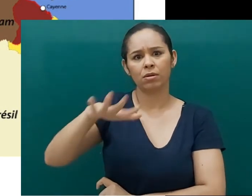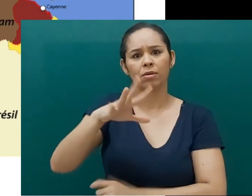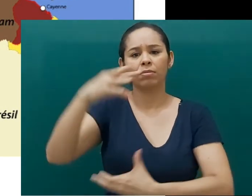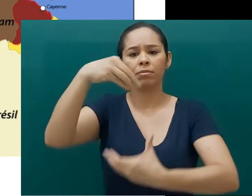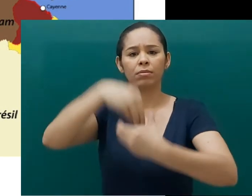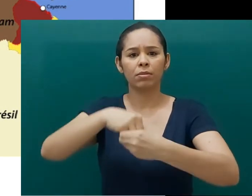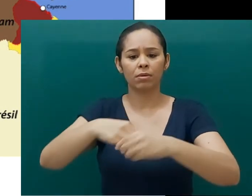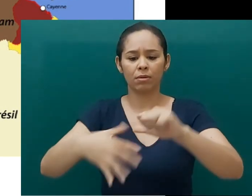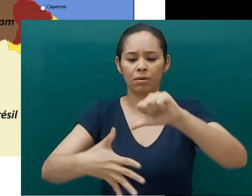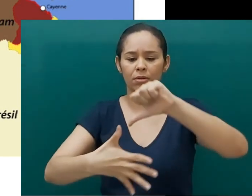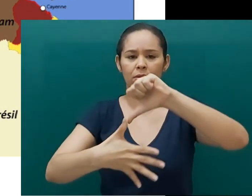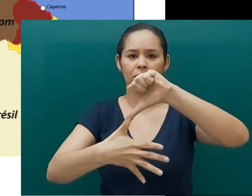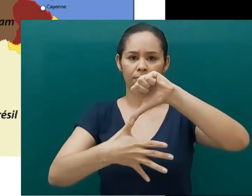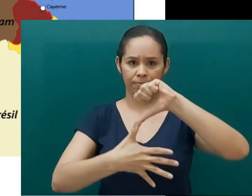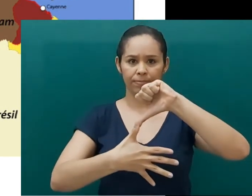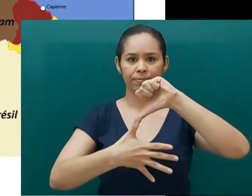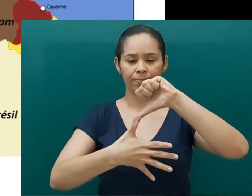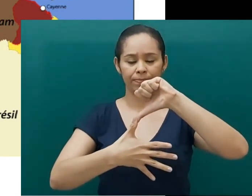do Sul.